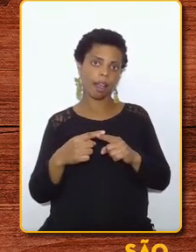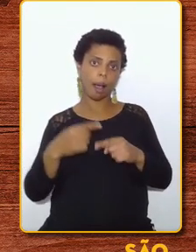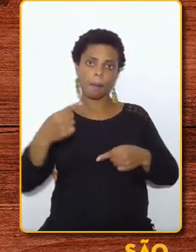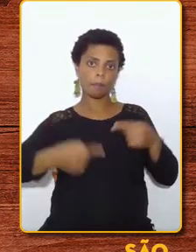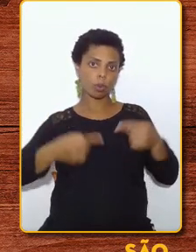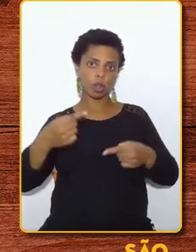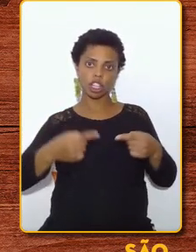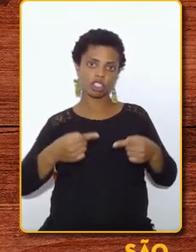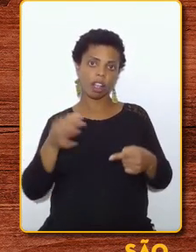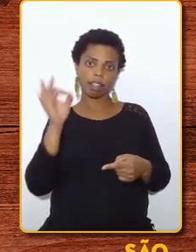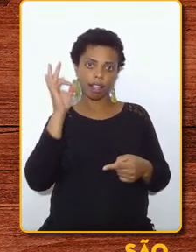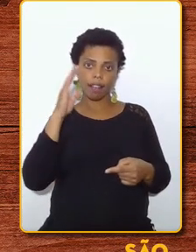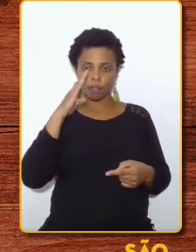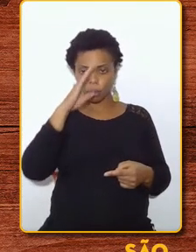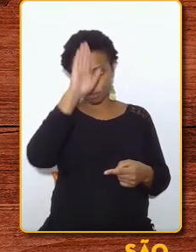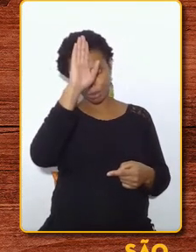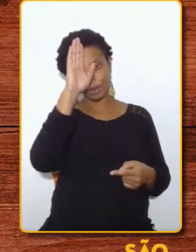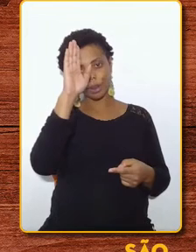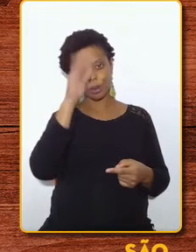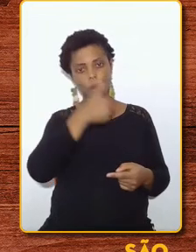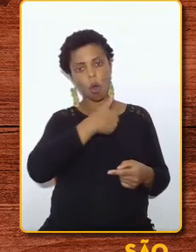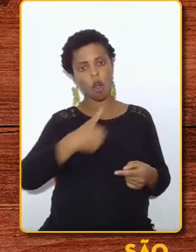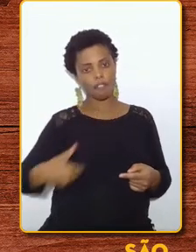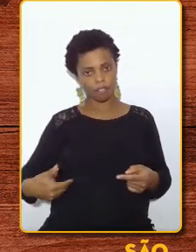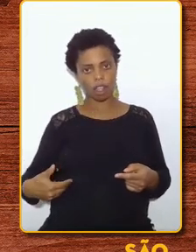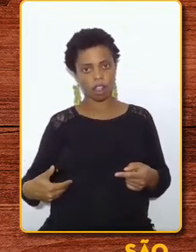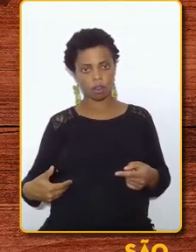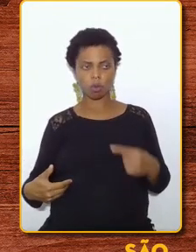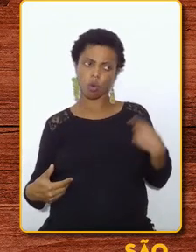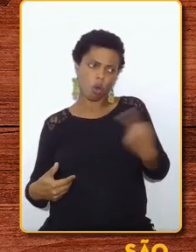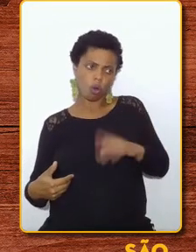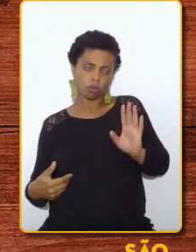Do nosso não, do governo Bolsonaro.